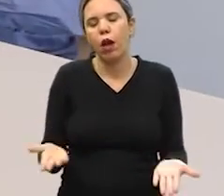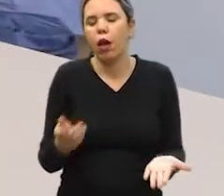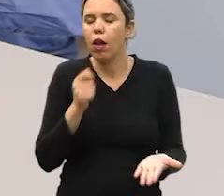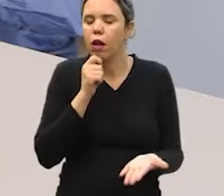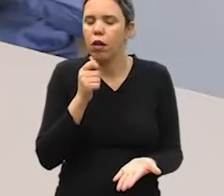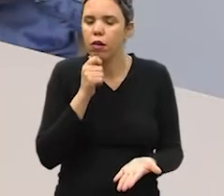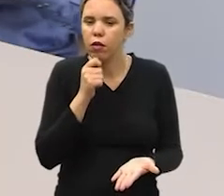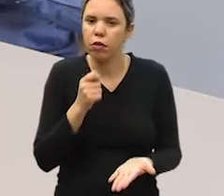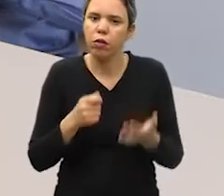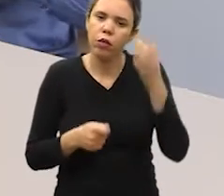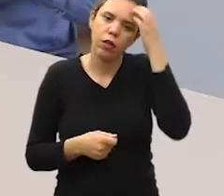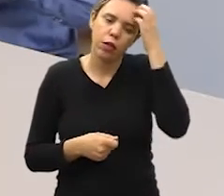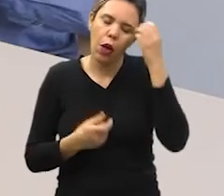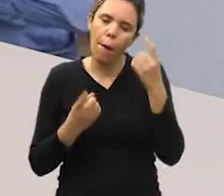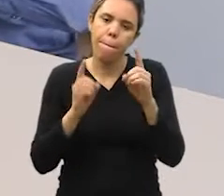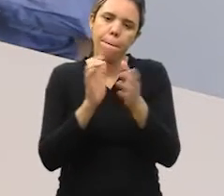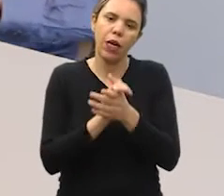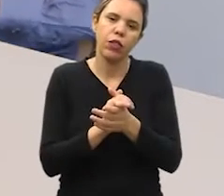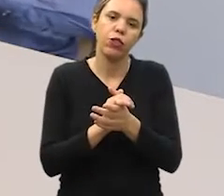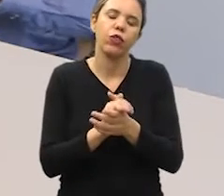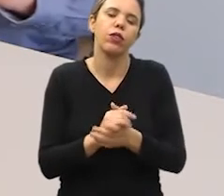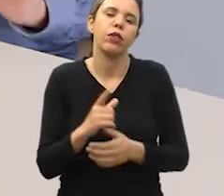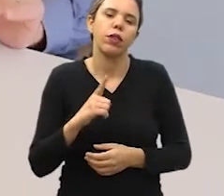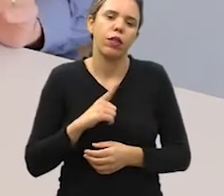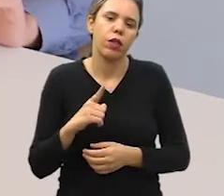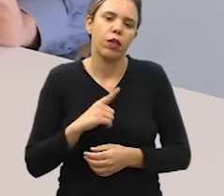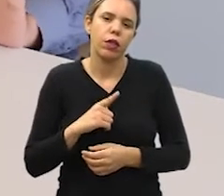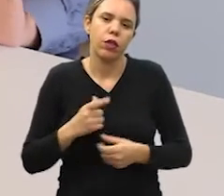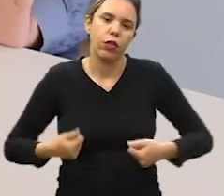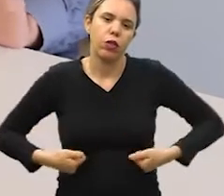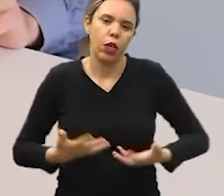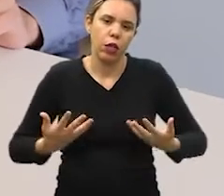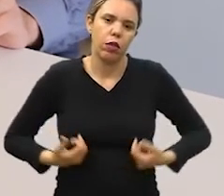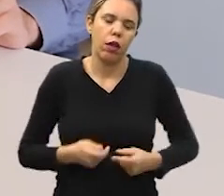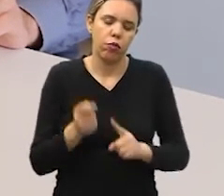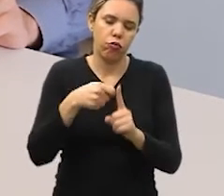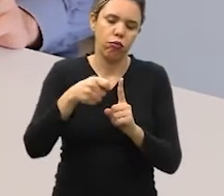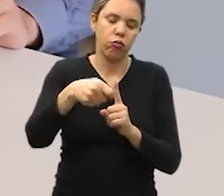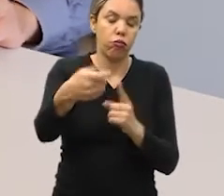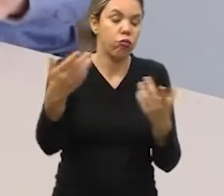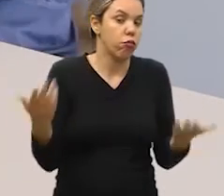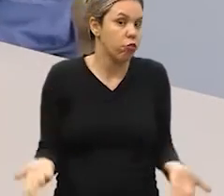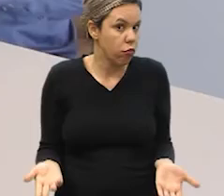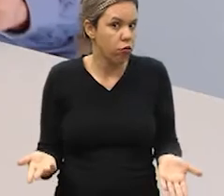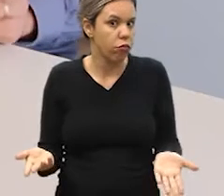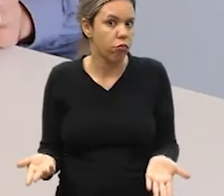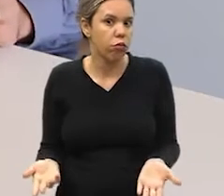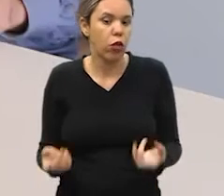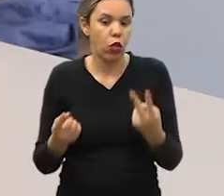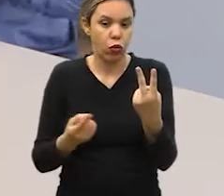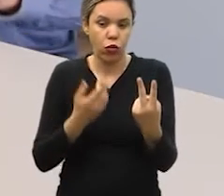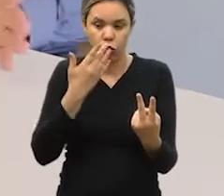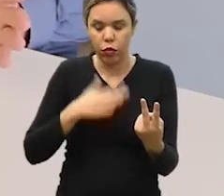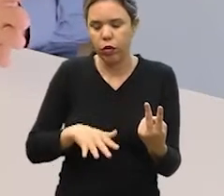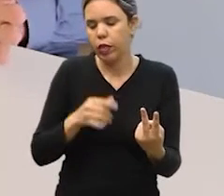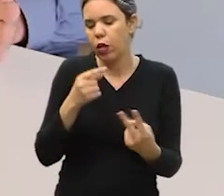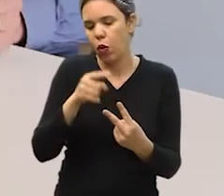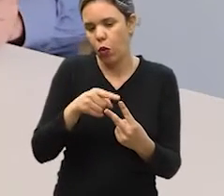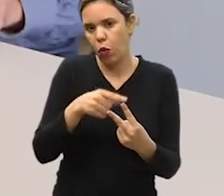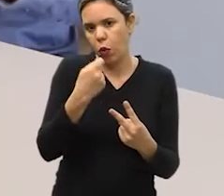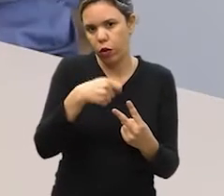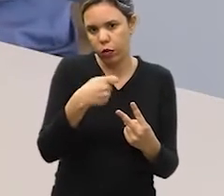tá? O marido e a esposa têm os gastos mensais. E aí estão as duas crianças pequenas. Uma